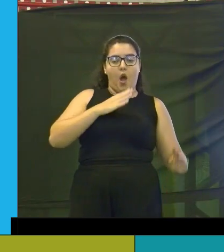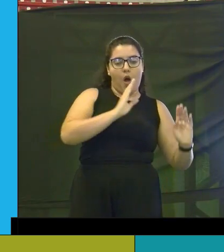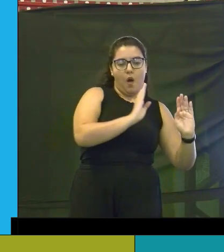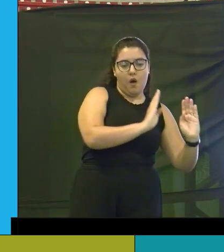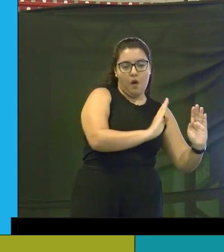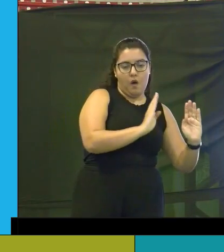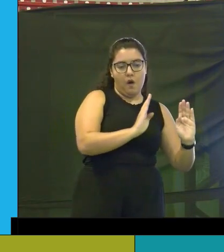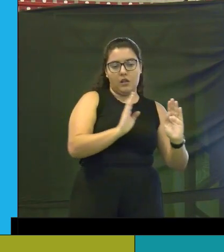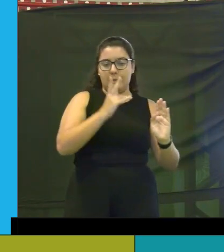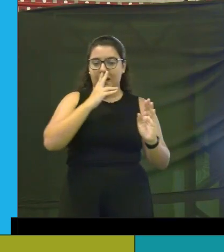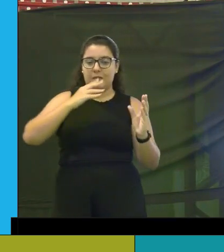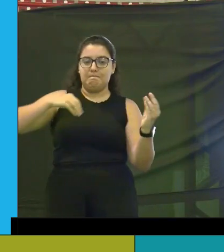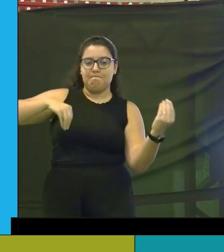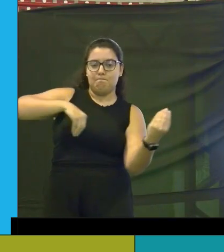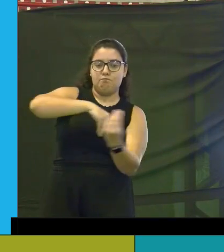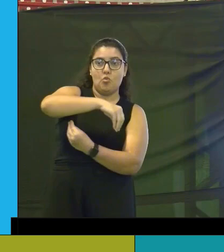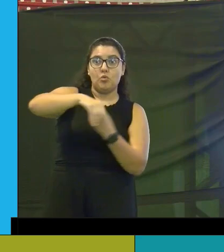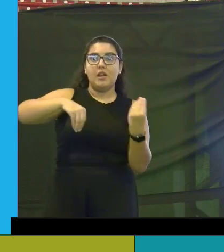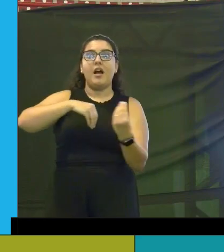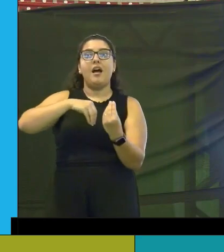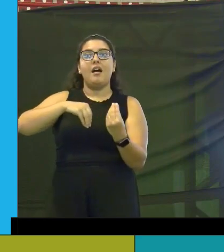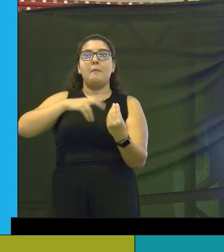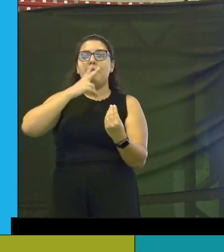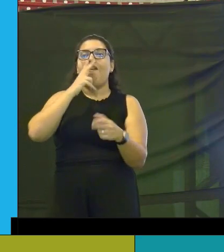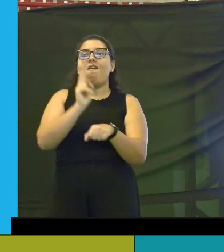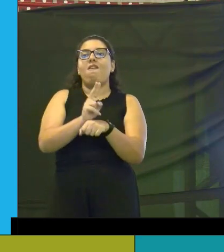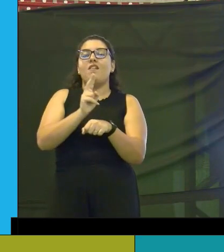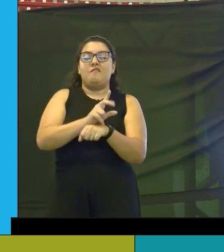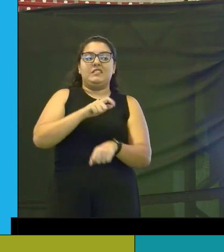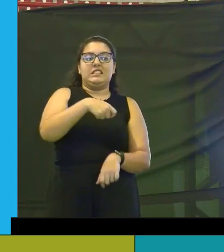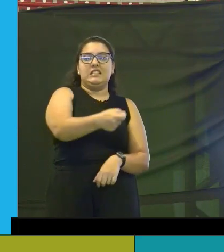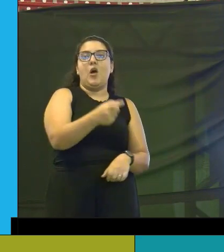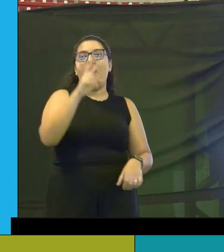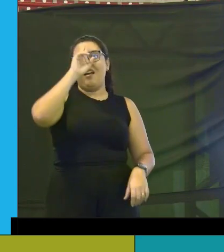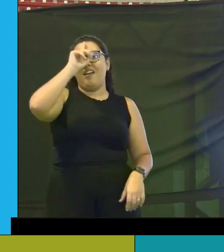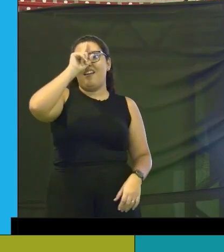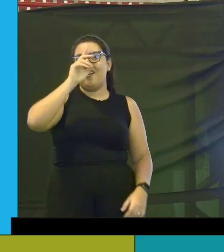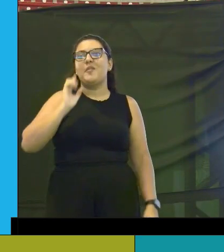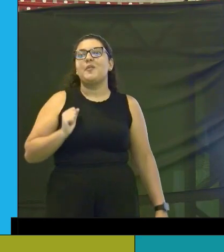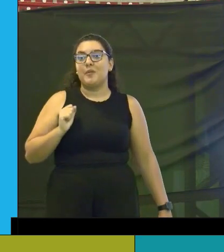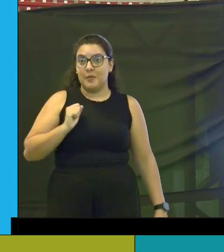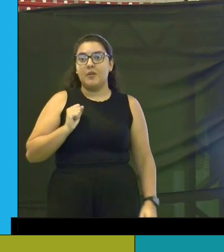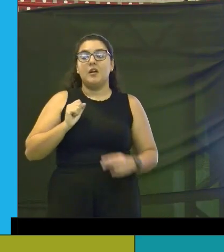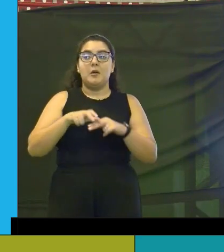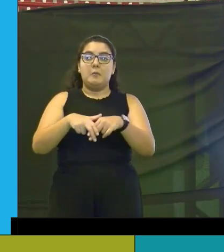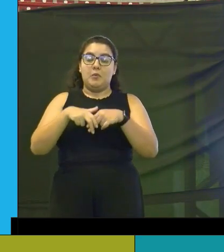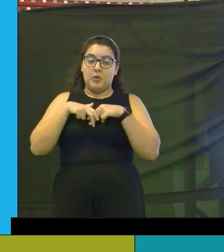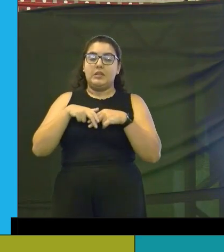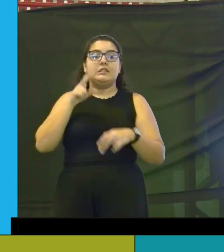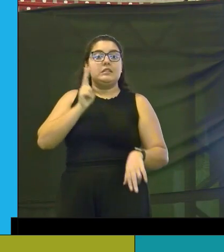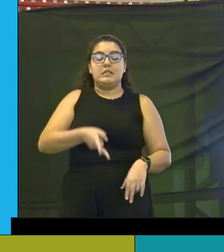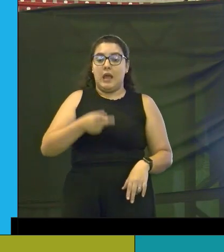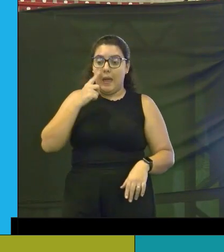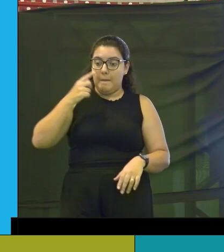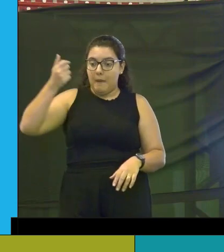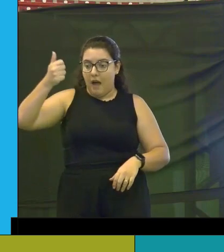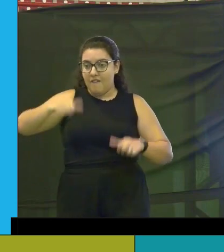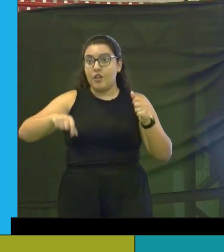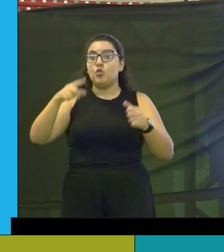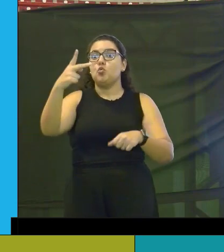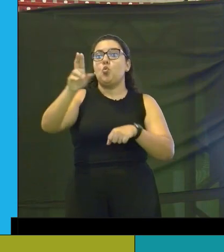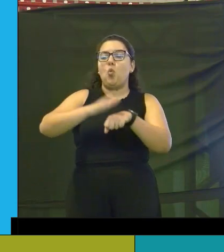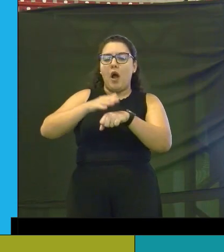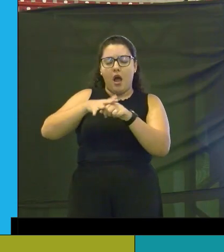para fazer com que você erre, tá? Então, lembra que você está sendo avaliado também pela sua